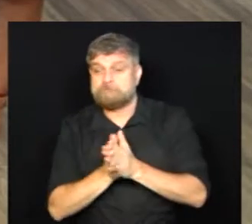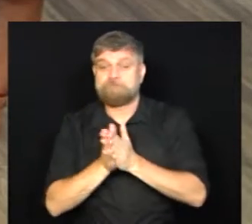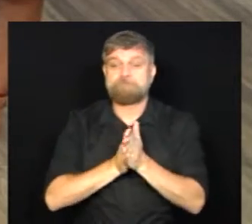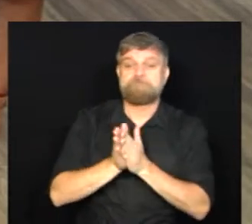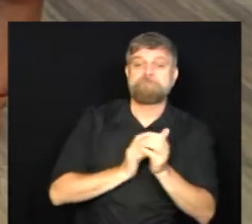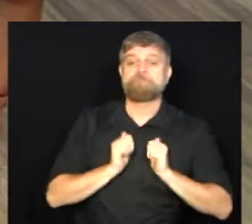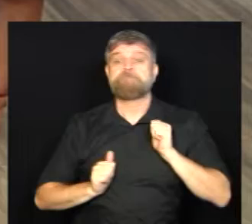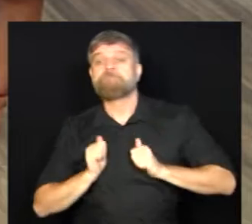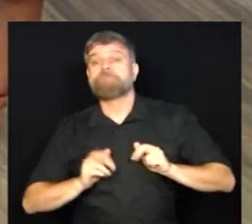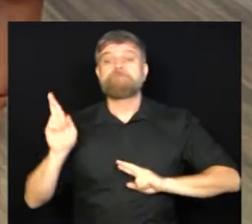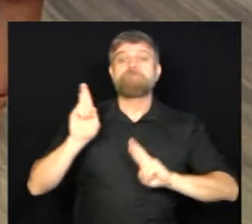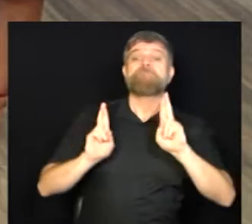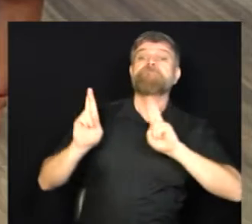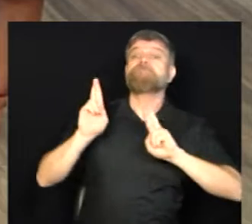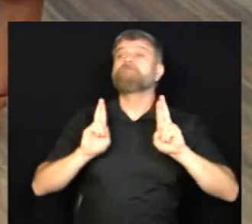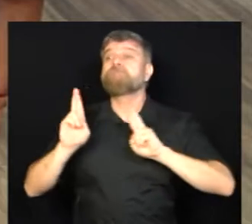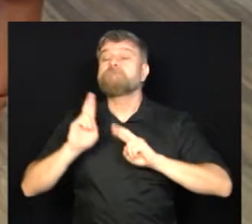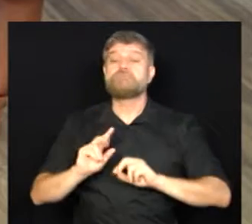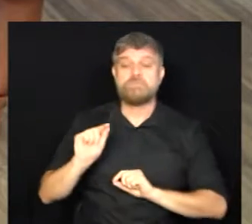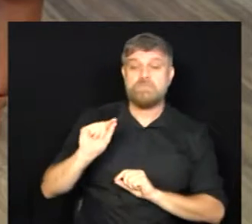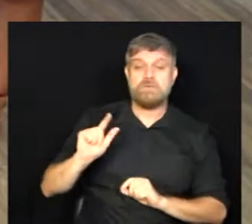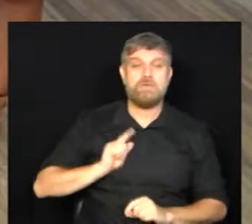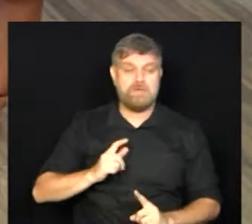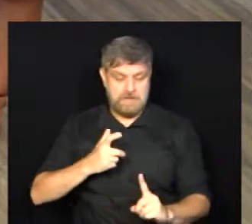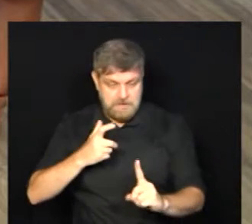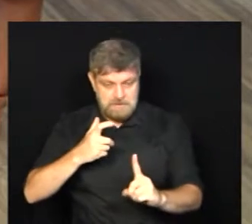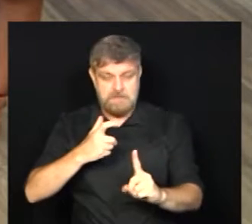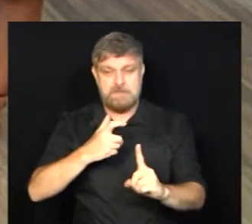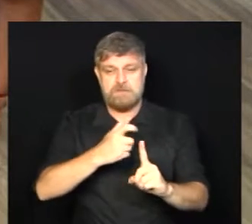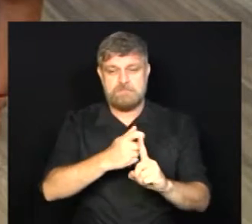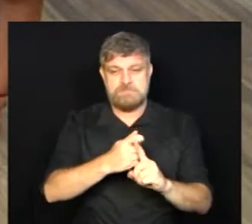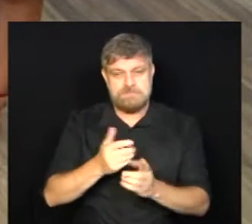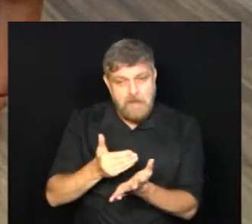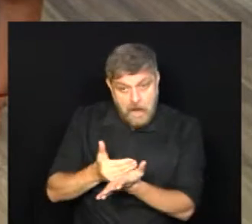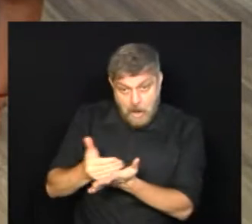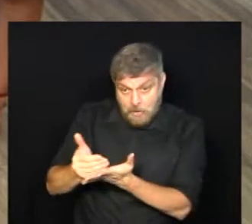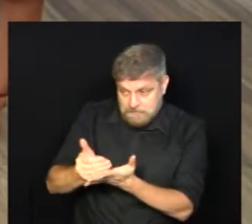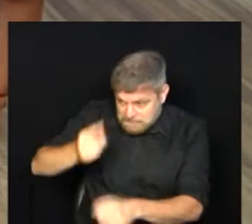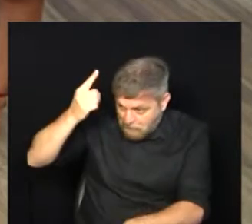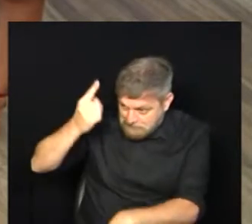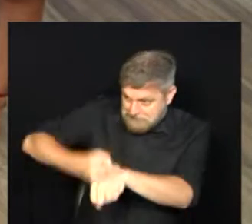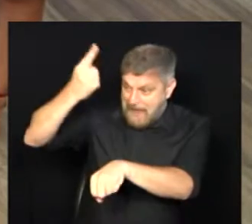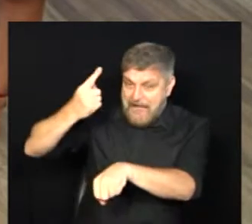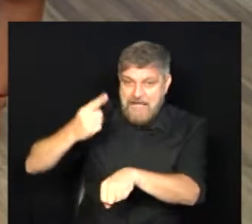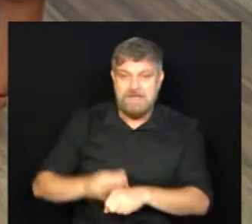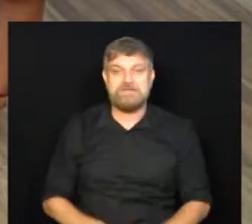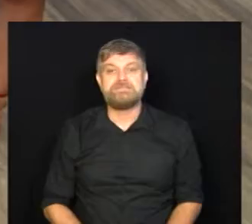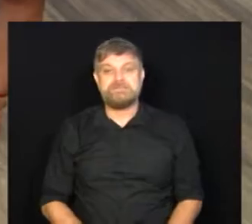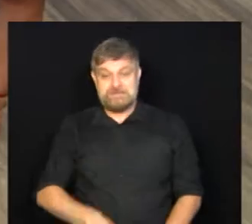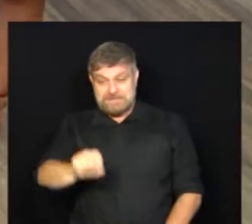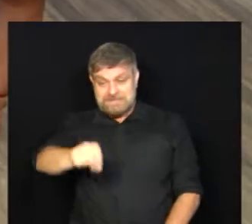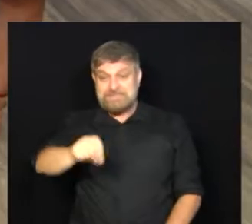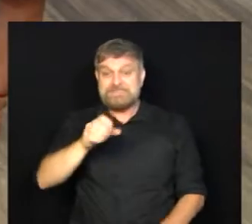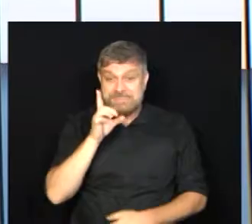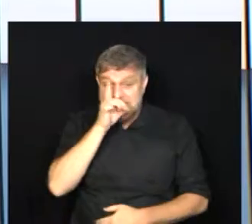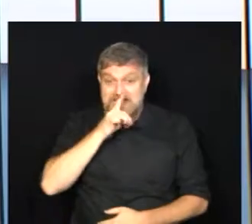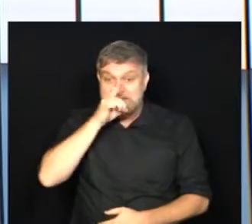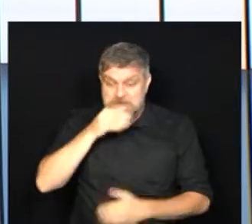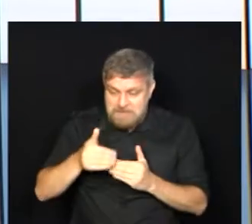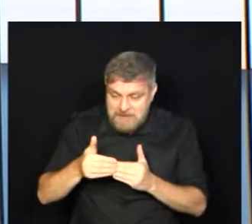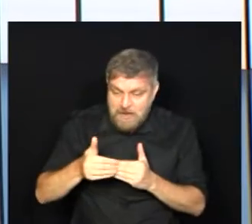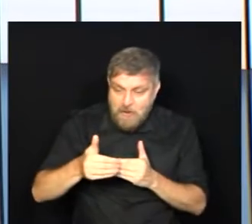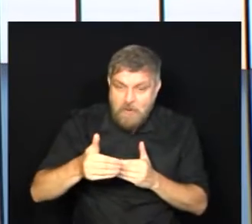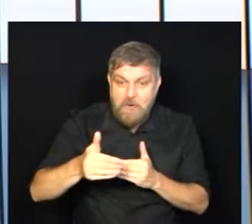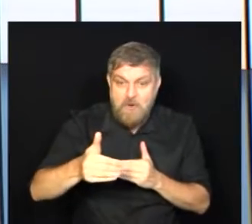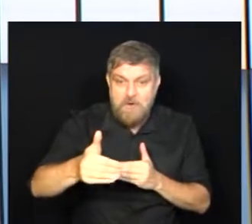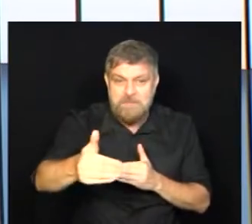desejando, sonhando, querendo, a vacinação. E ela começou, Mina Abreu. Ela começou neste domingo e não poderia